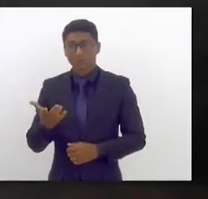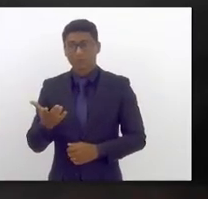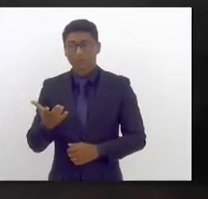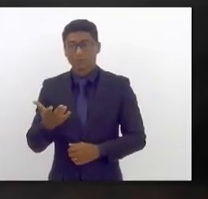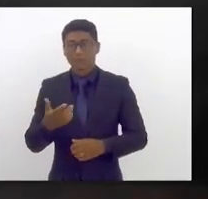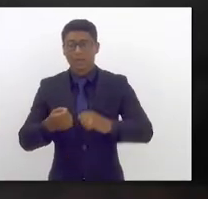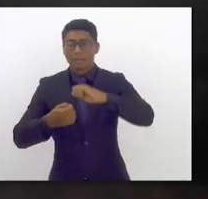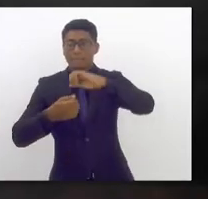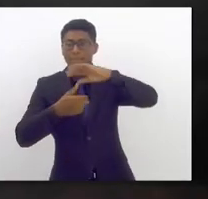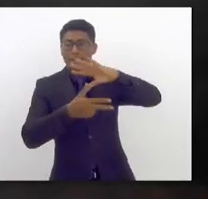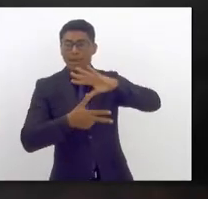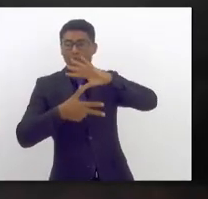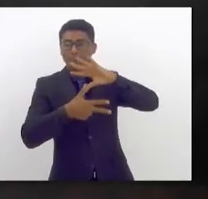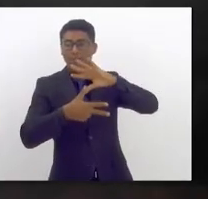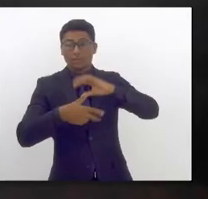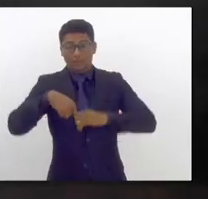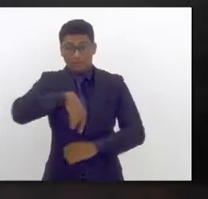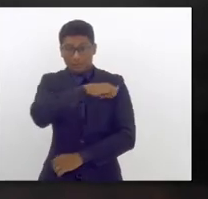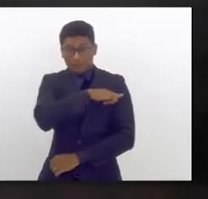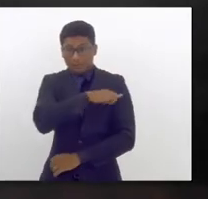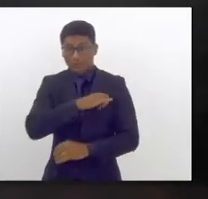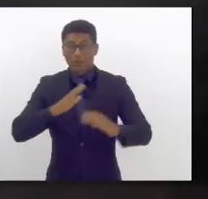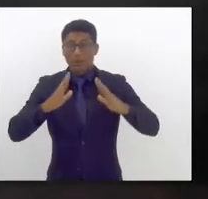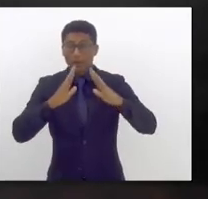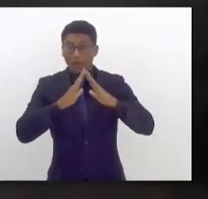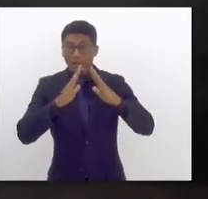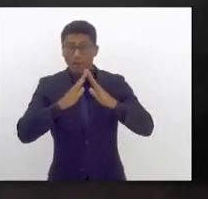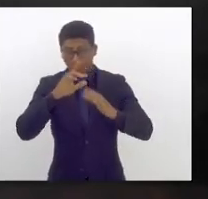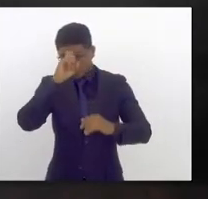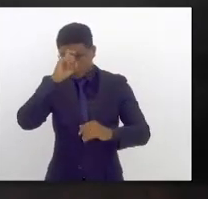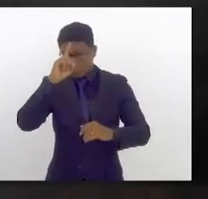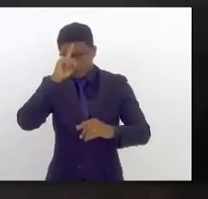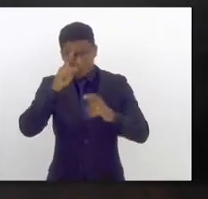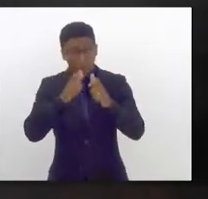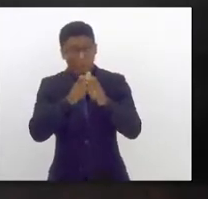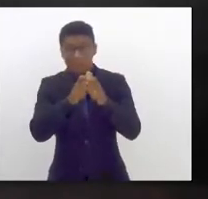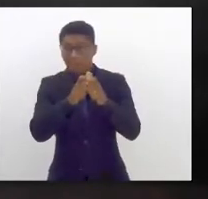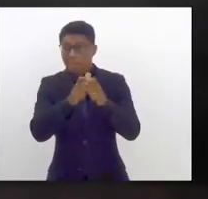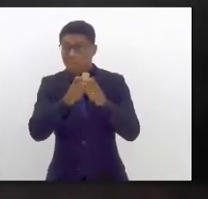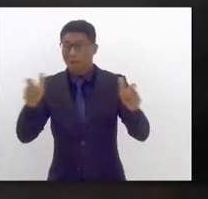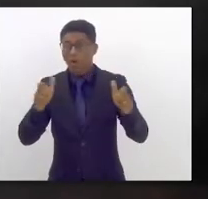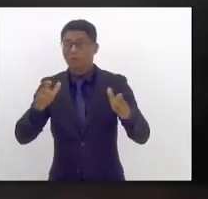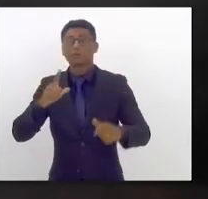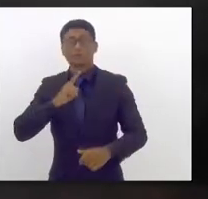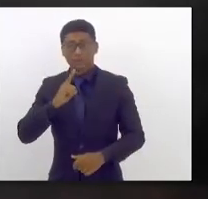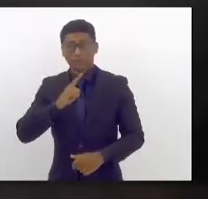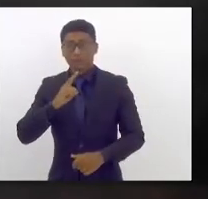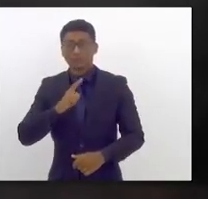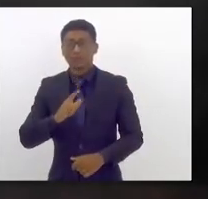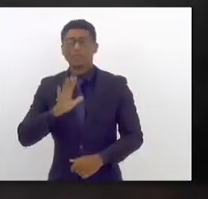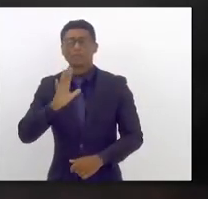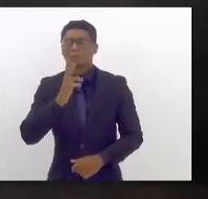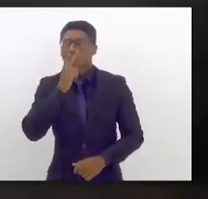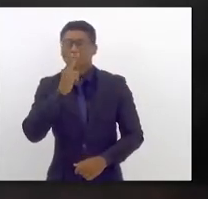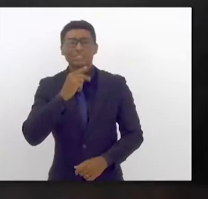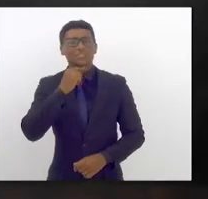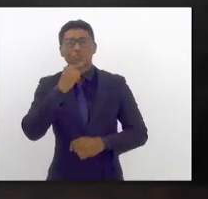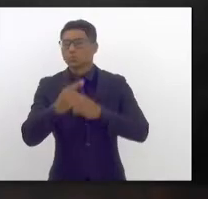da América Latina aqui no Rio de Janeiro e a gente não consegue desleixar né fluir